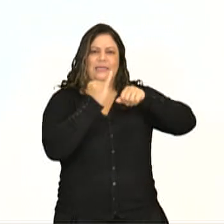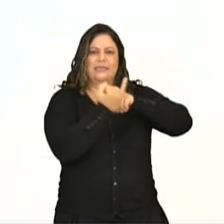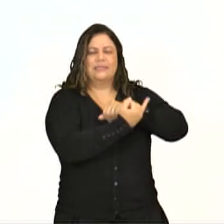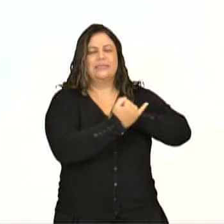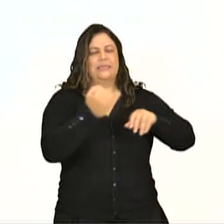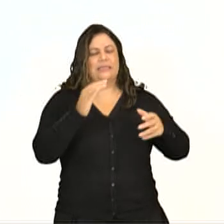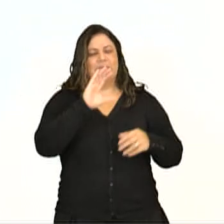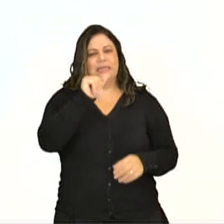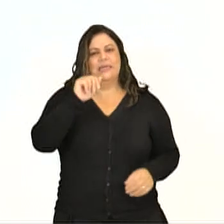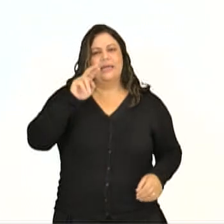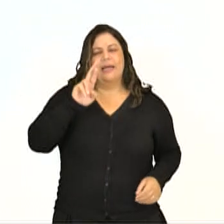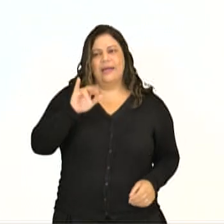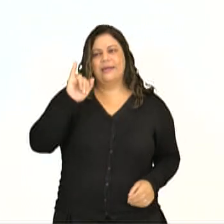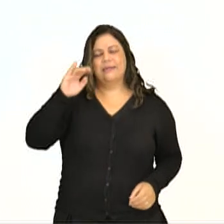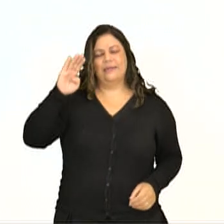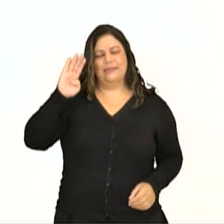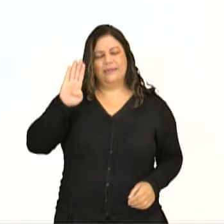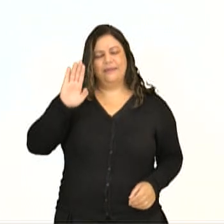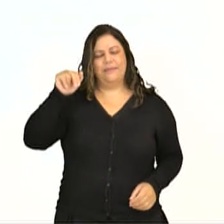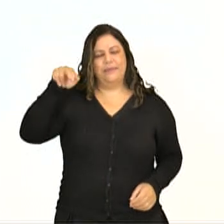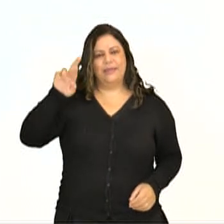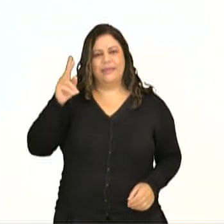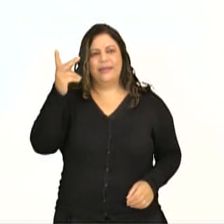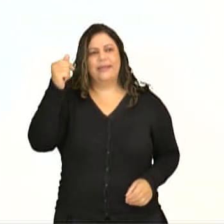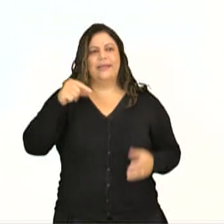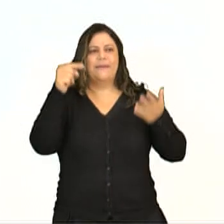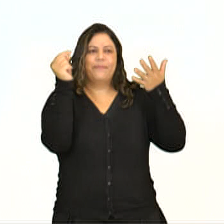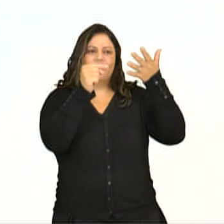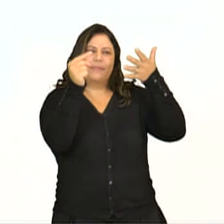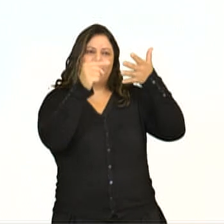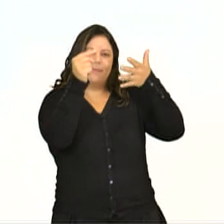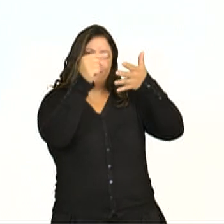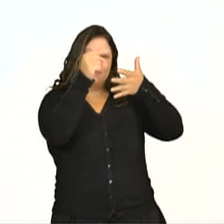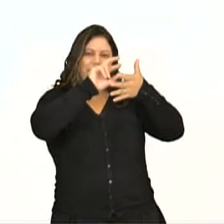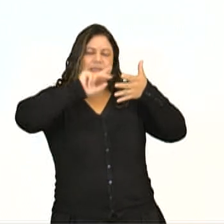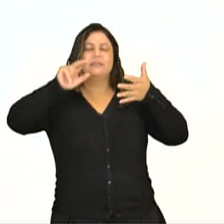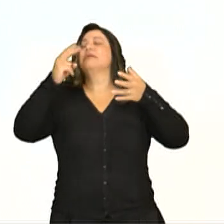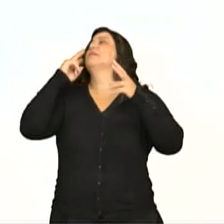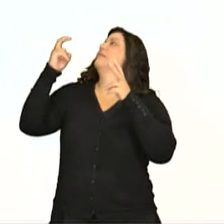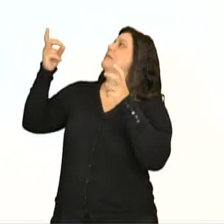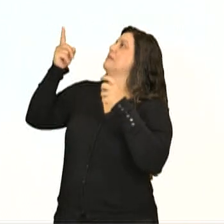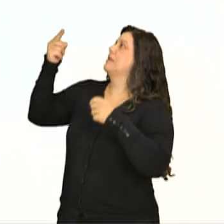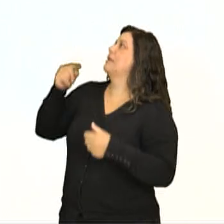por exemplo Guadalupe, Martinique, Santa Lúcia e República